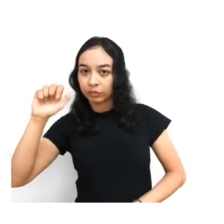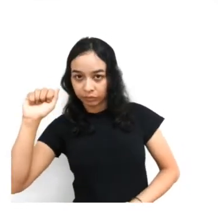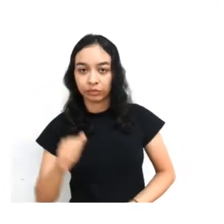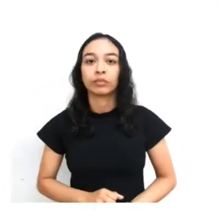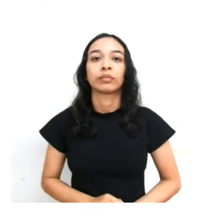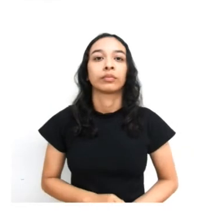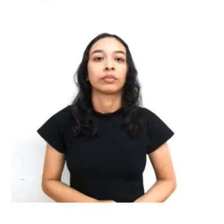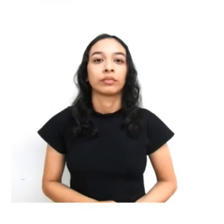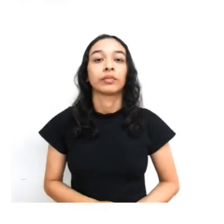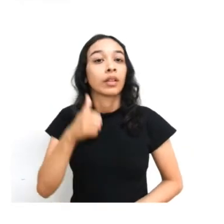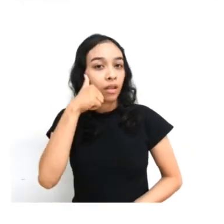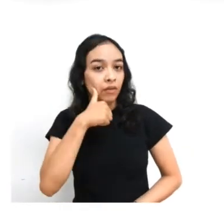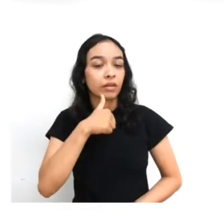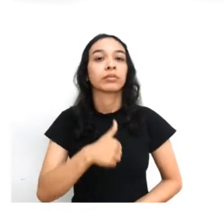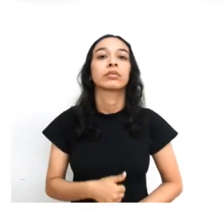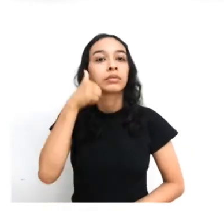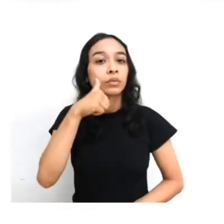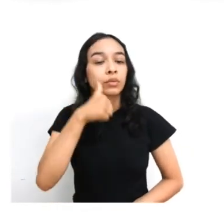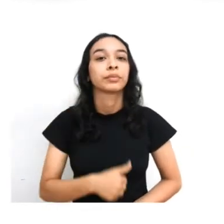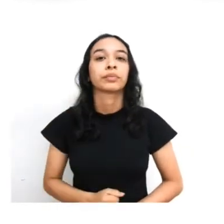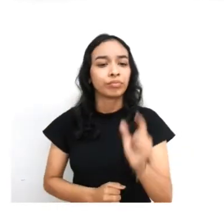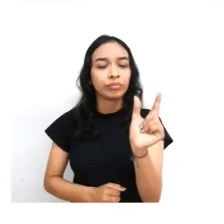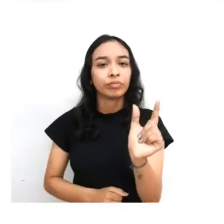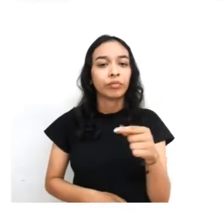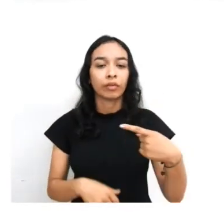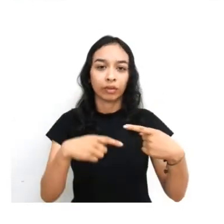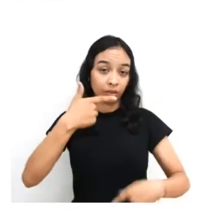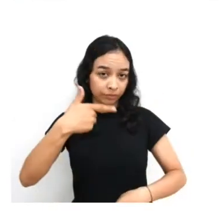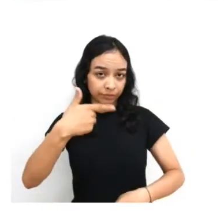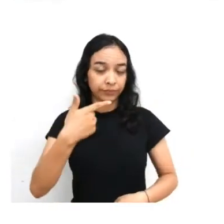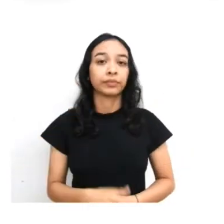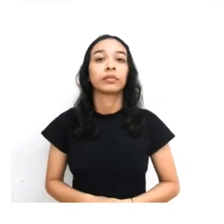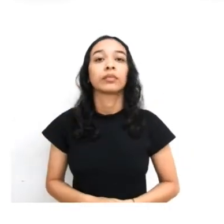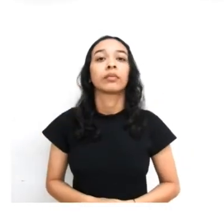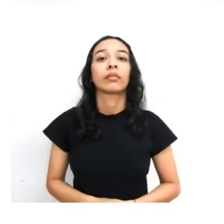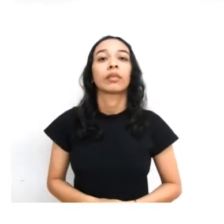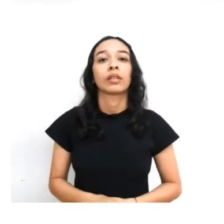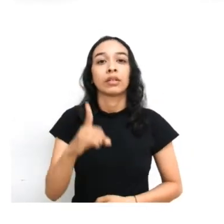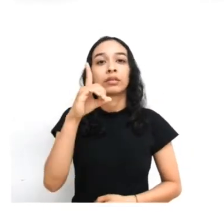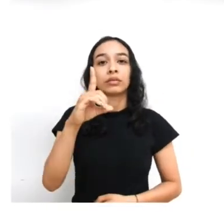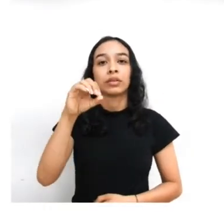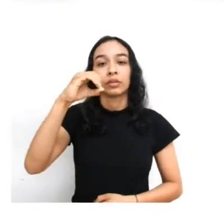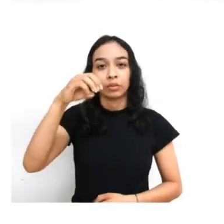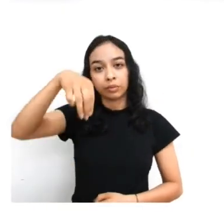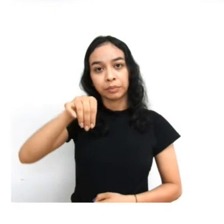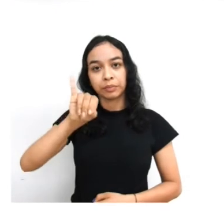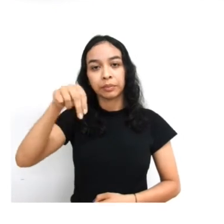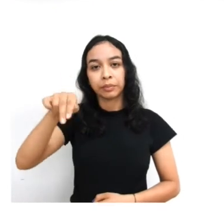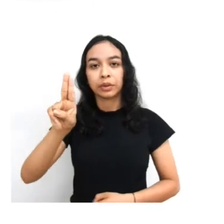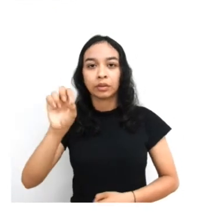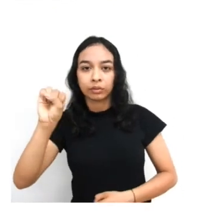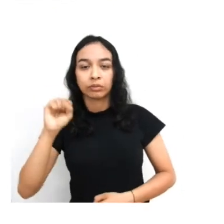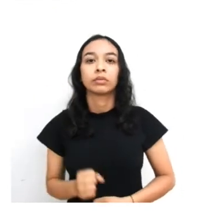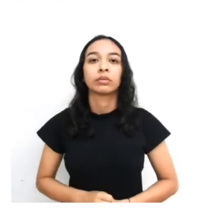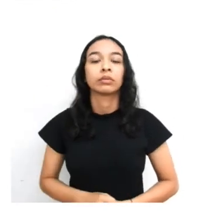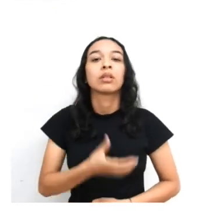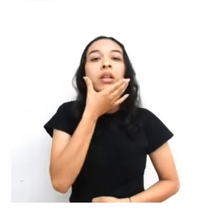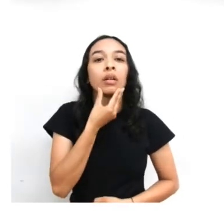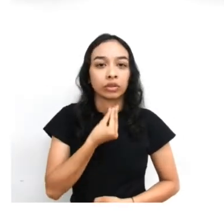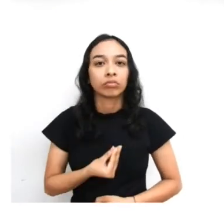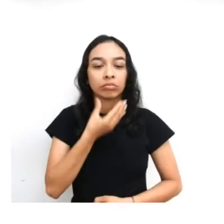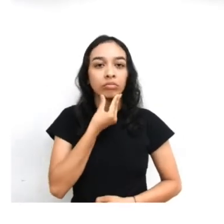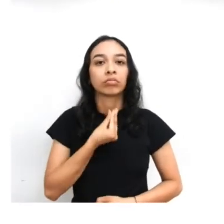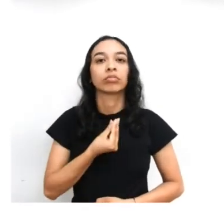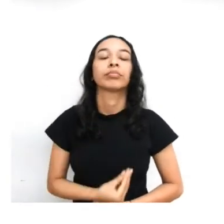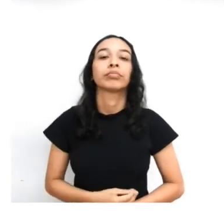feminino, a segunda, dominus, é masculino e a terceira é neutro. Por isso, elas